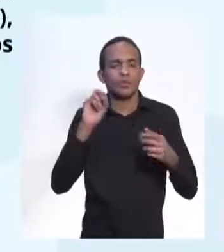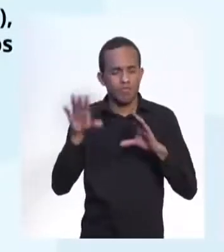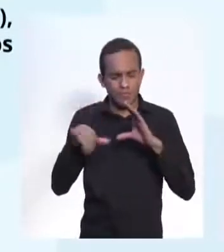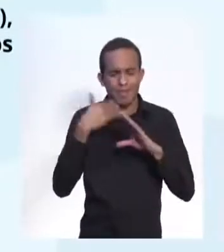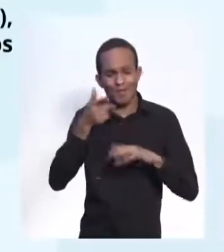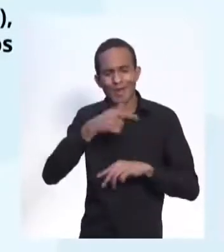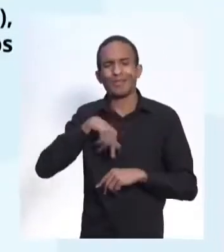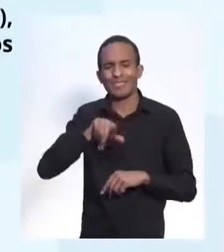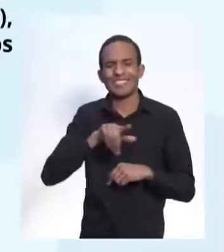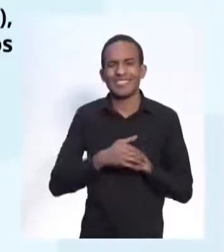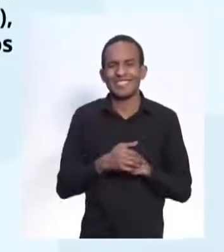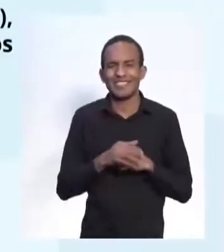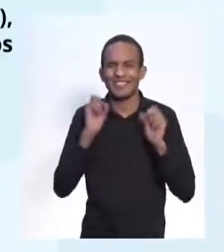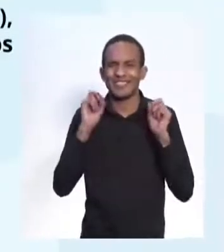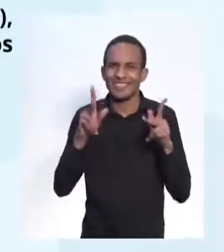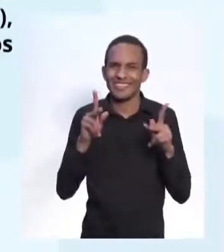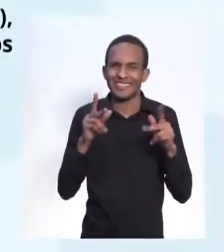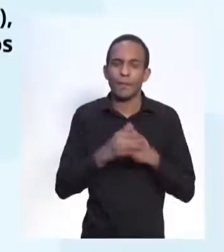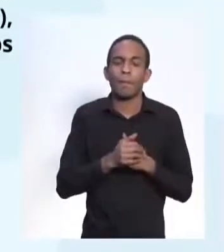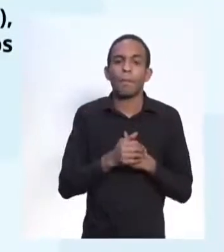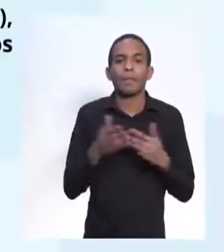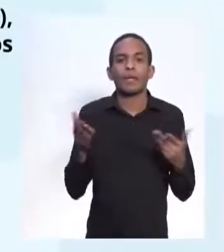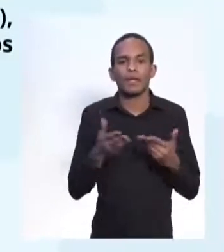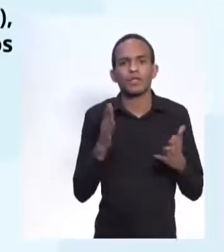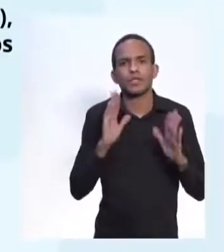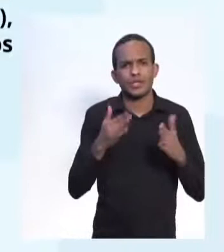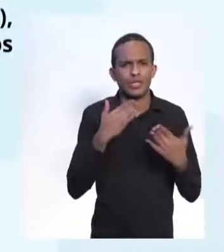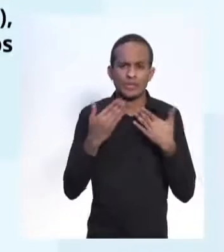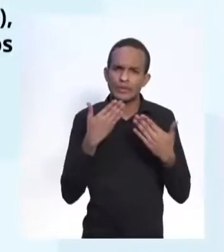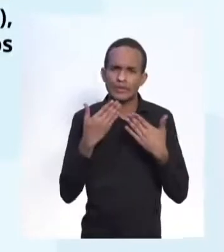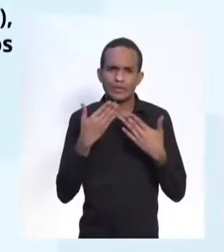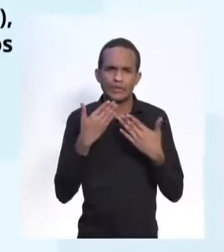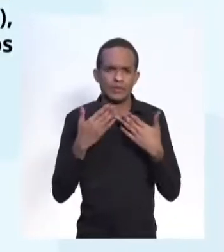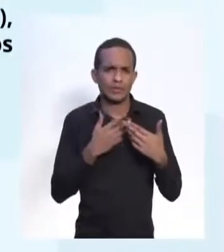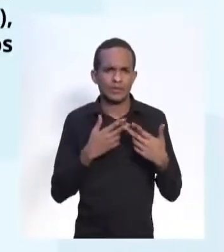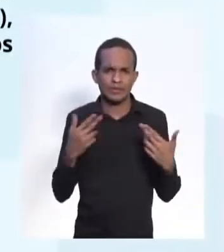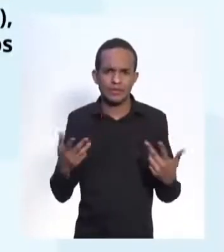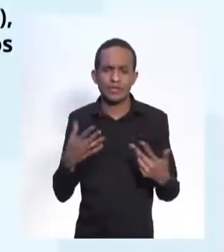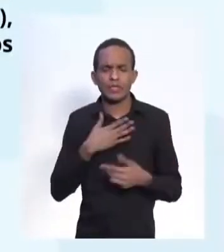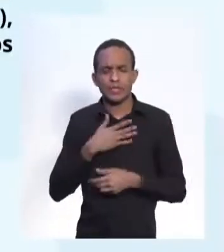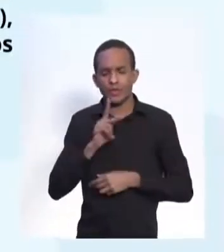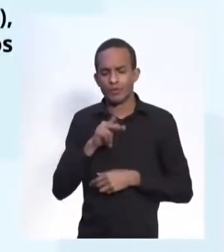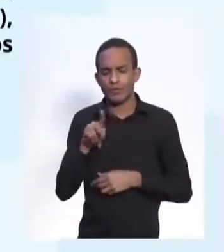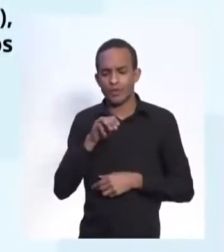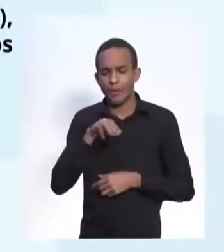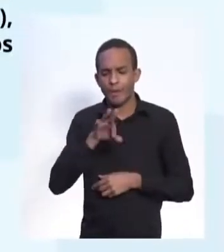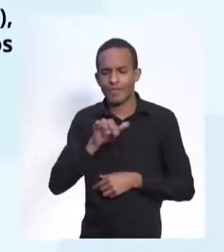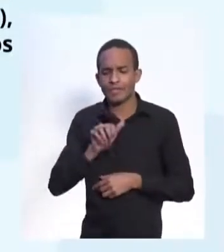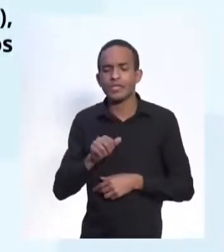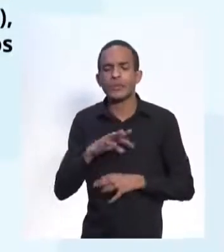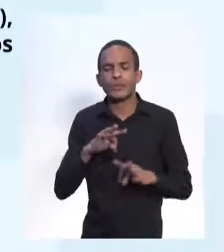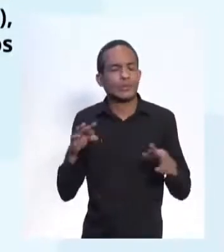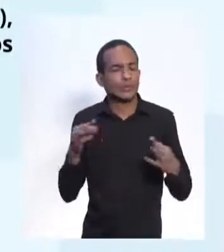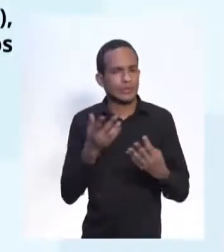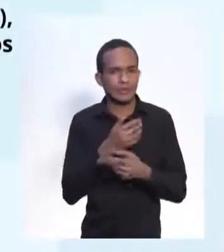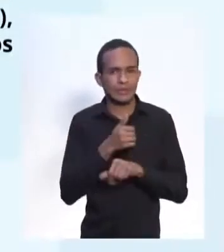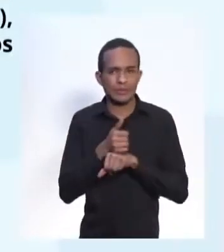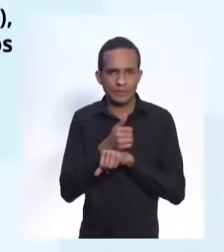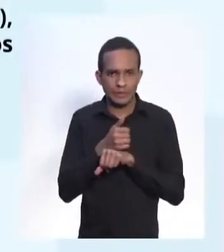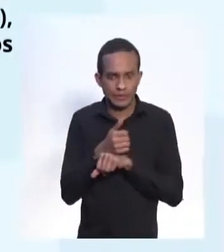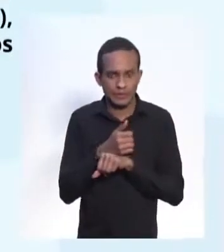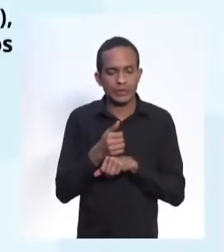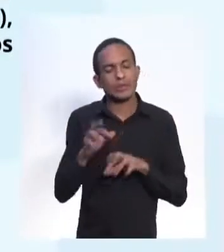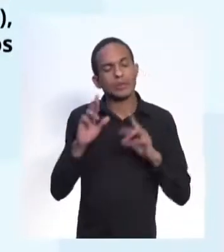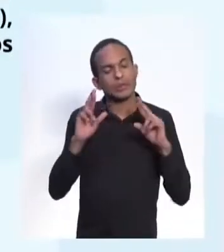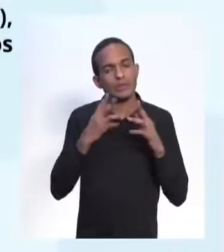aqui pra gente, tá, turma? E a gente conversou bastante, eu e a professora Márcia, sobre todas as profissões.